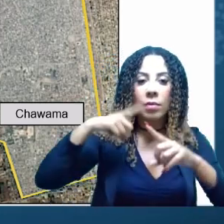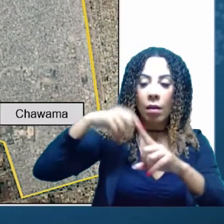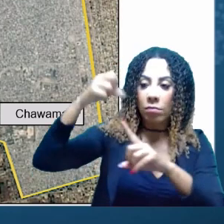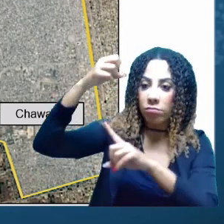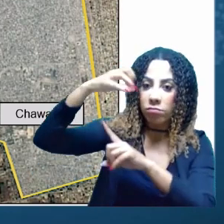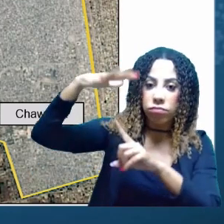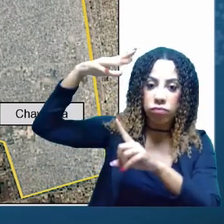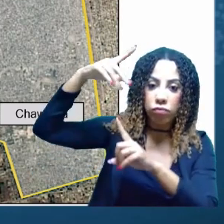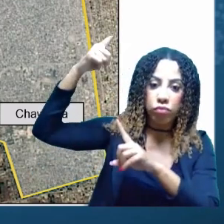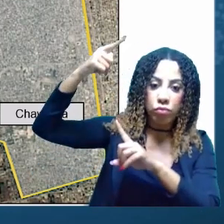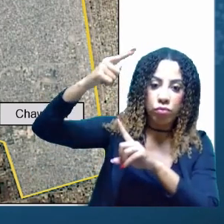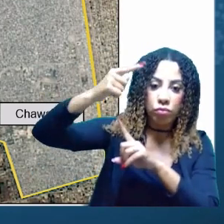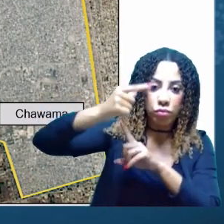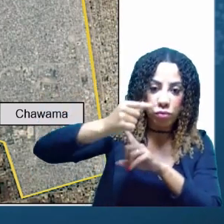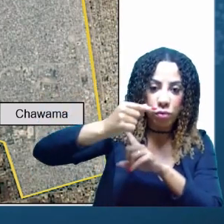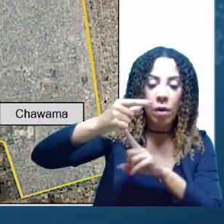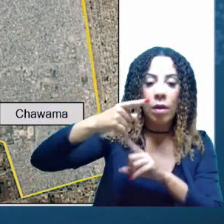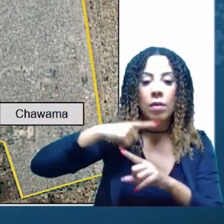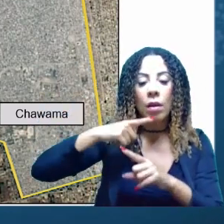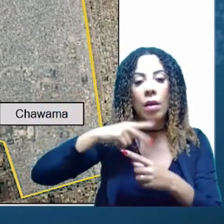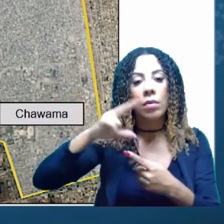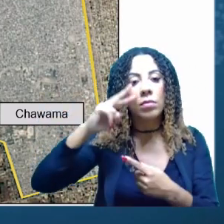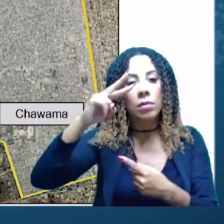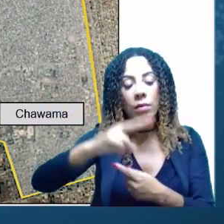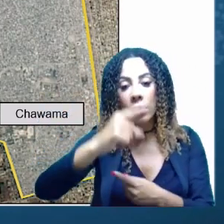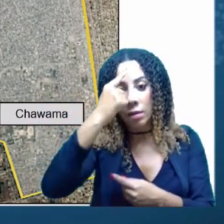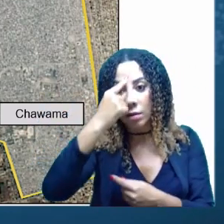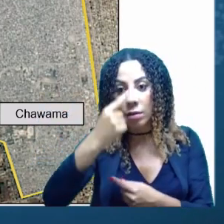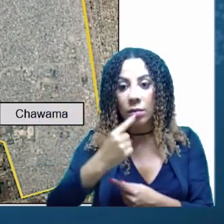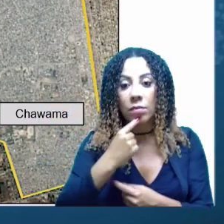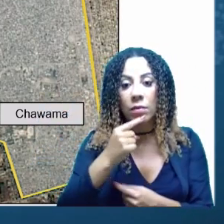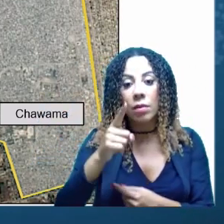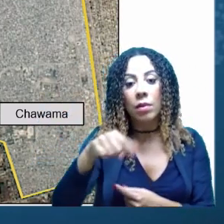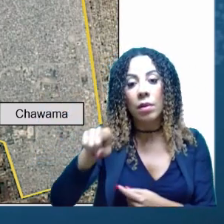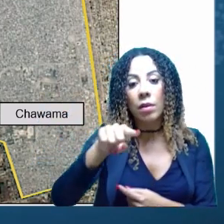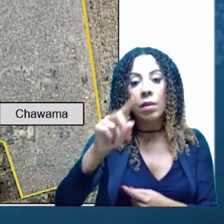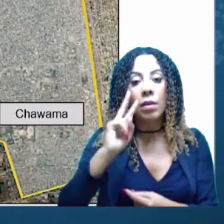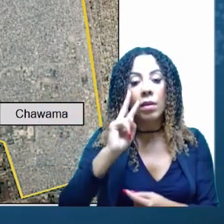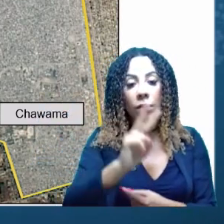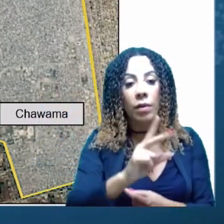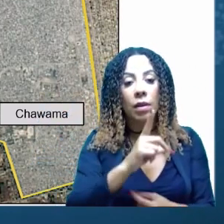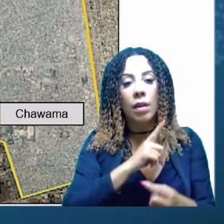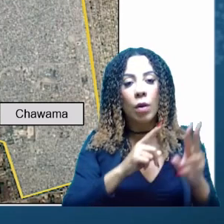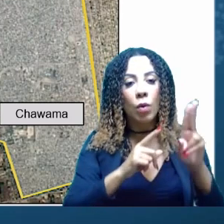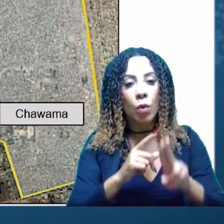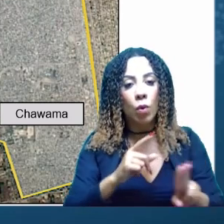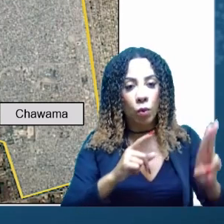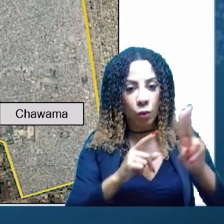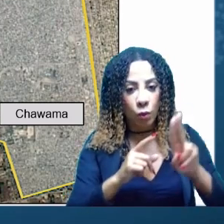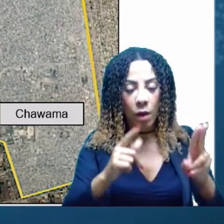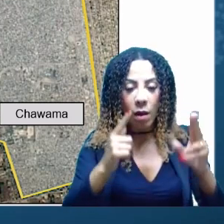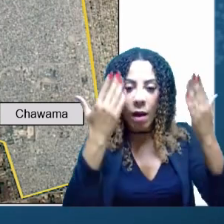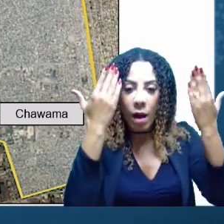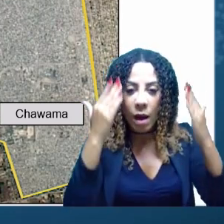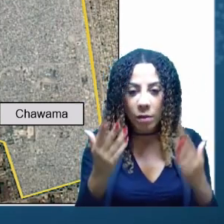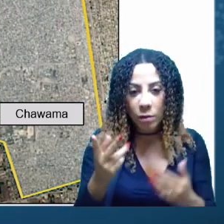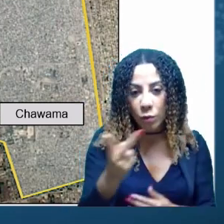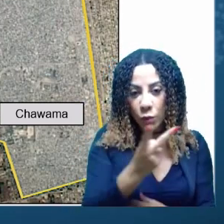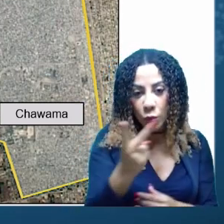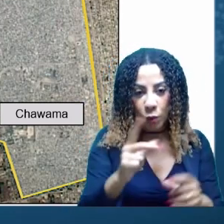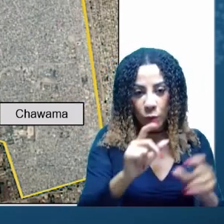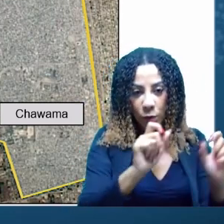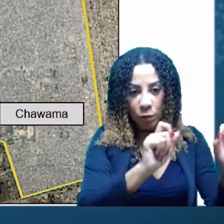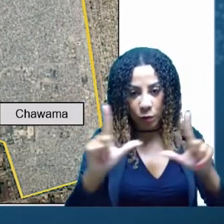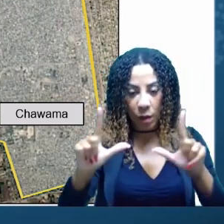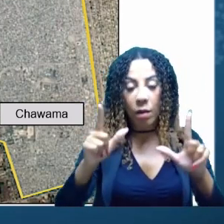compostos aqui. Se você for um histologista utilizando analisando esse slide, nós